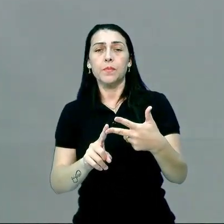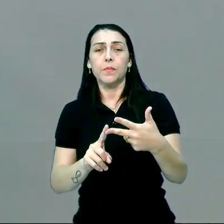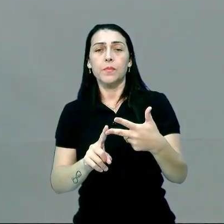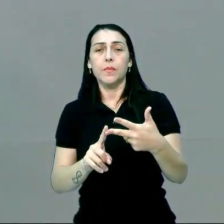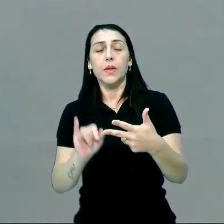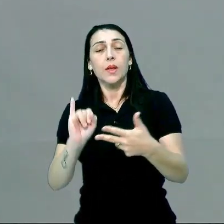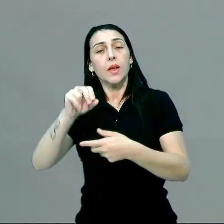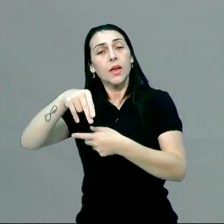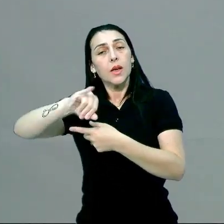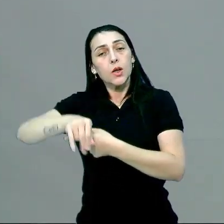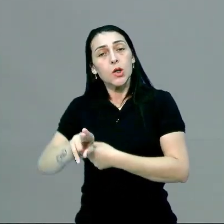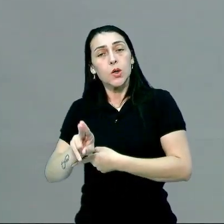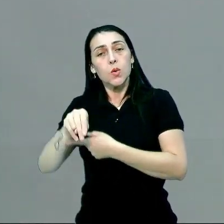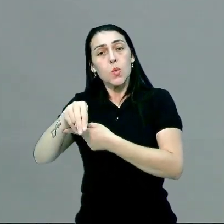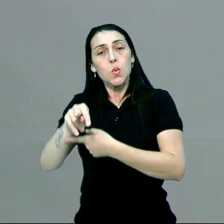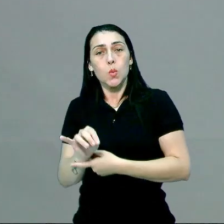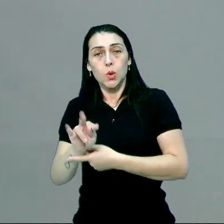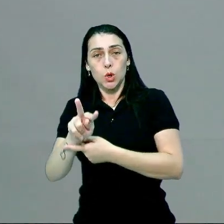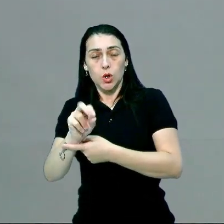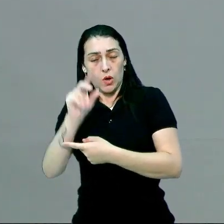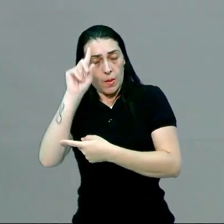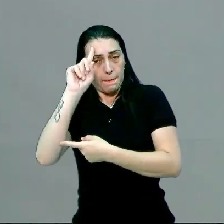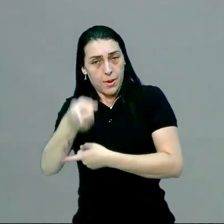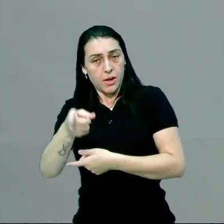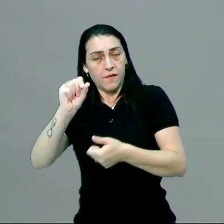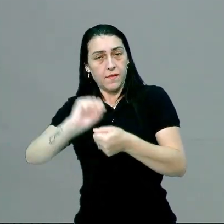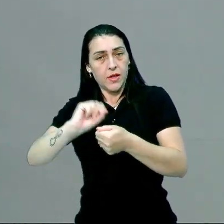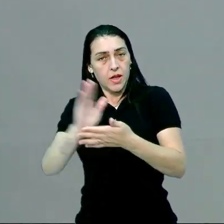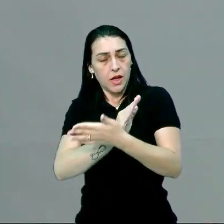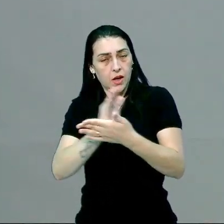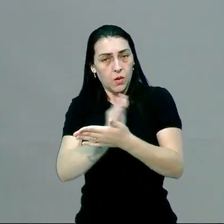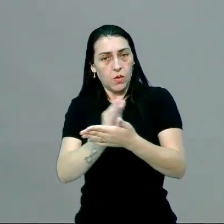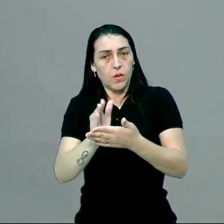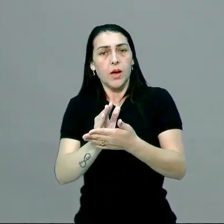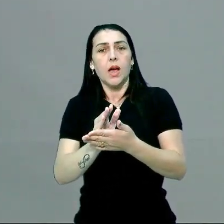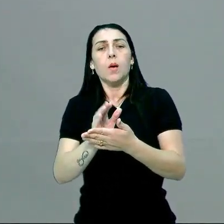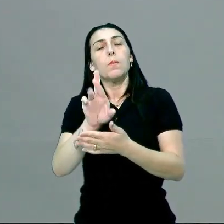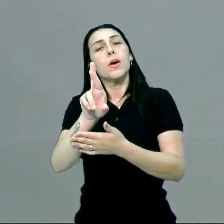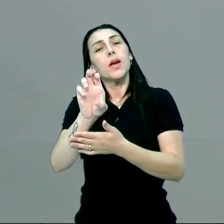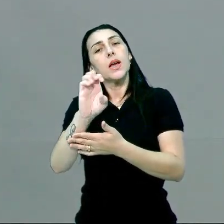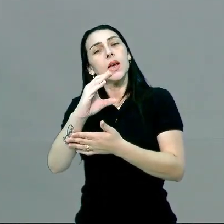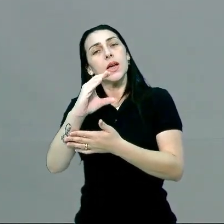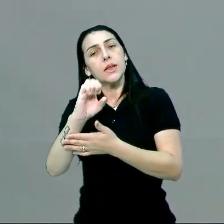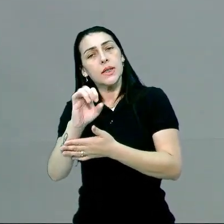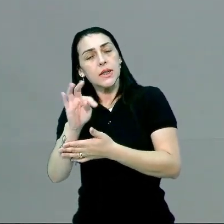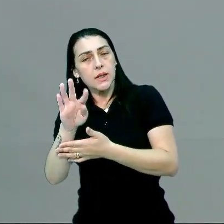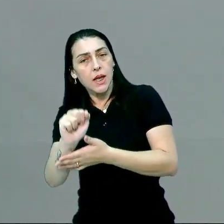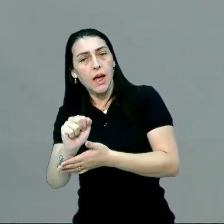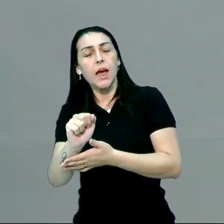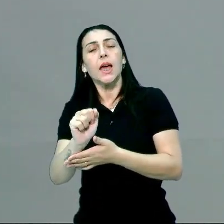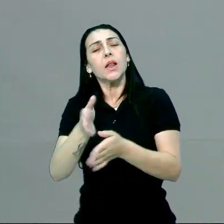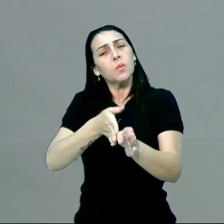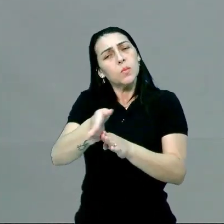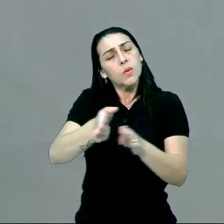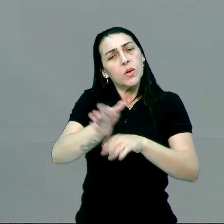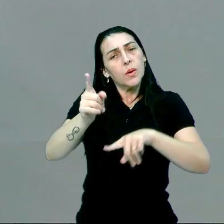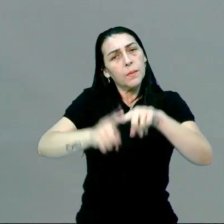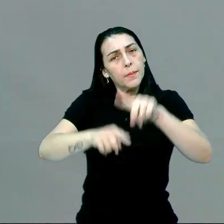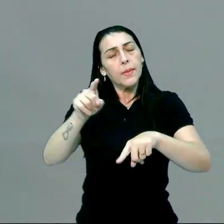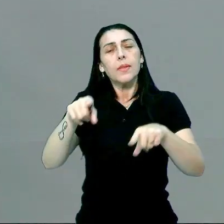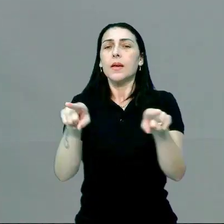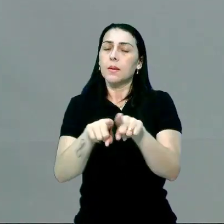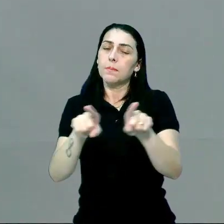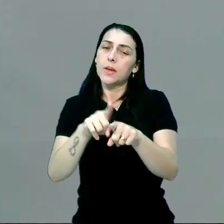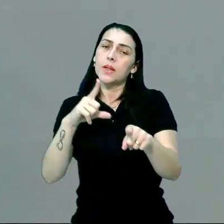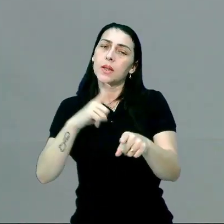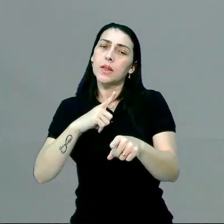o injuntivo, que ele dá um comando, manda fazer alguma coisa, como receita, como manual de instrução, e nós